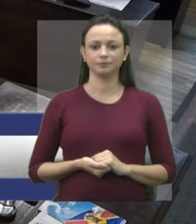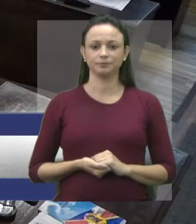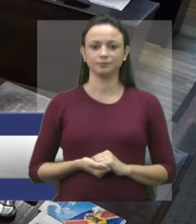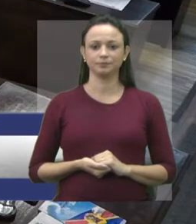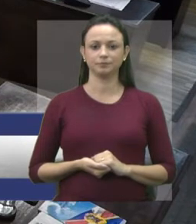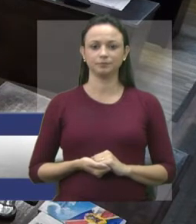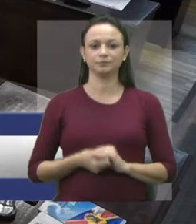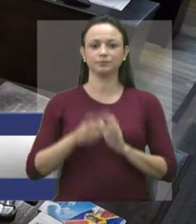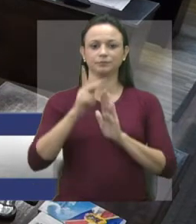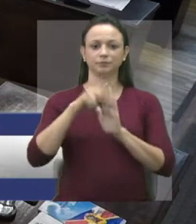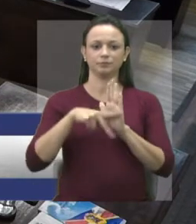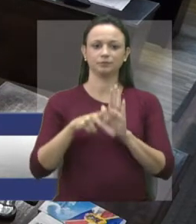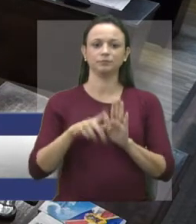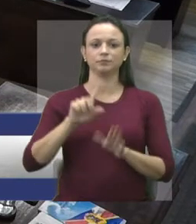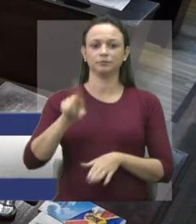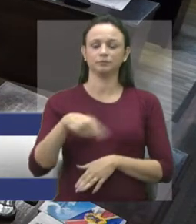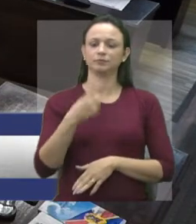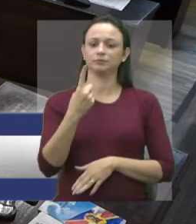Processo número